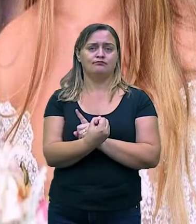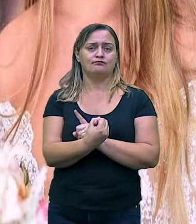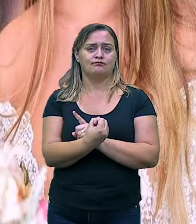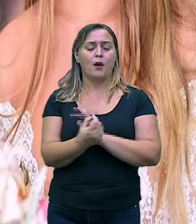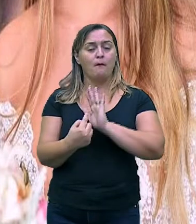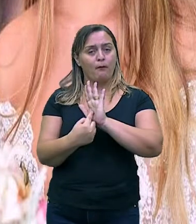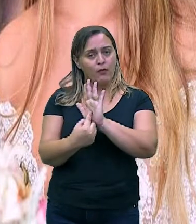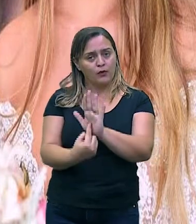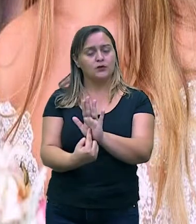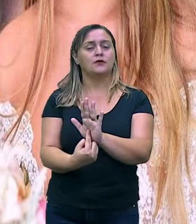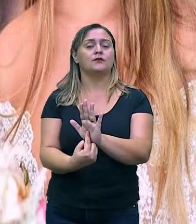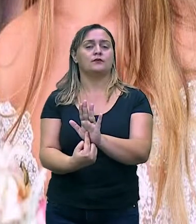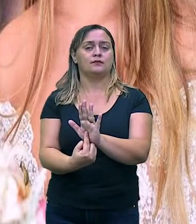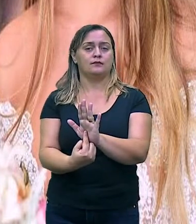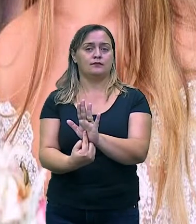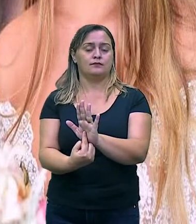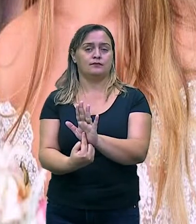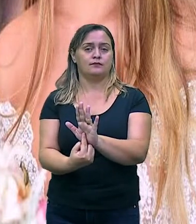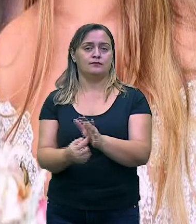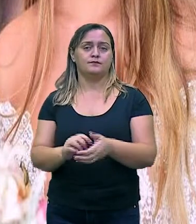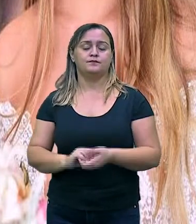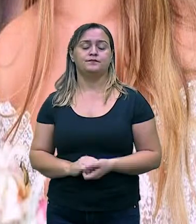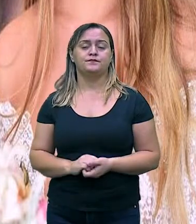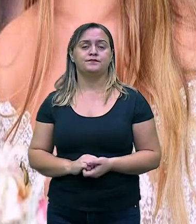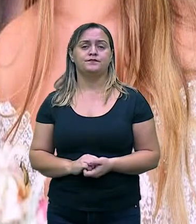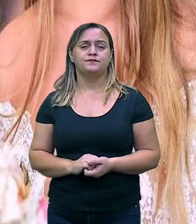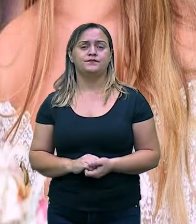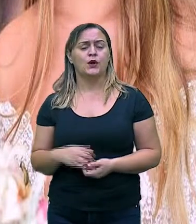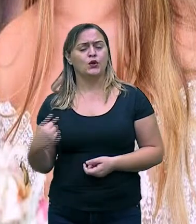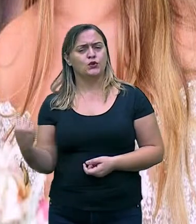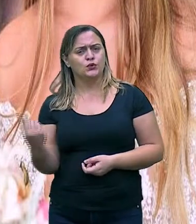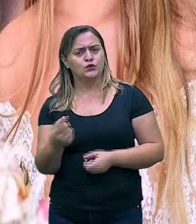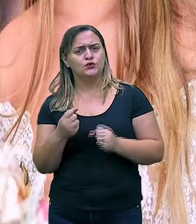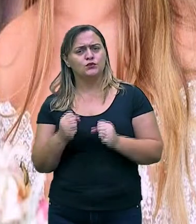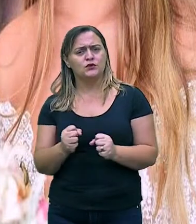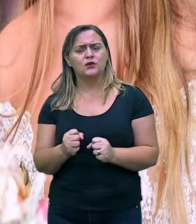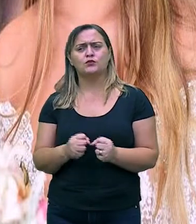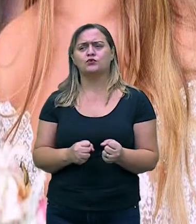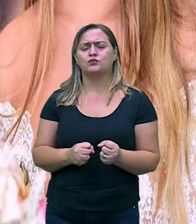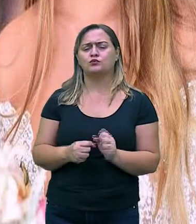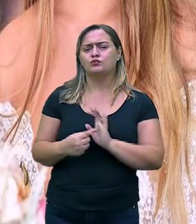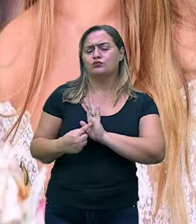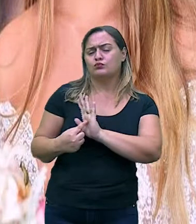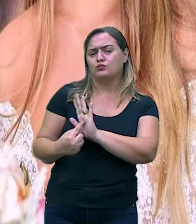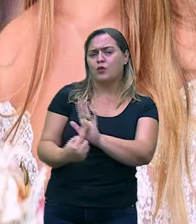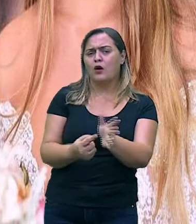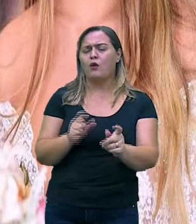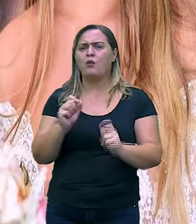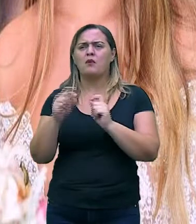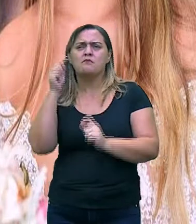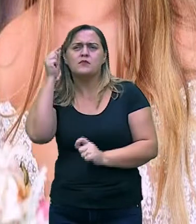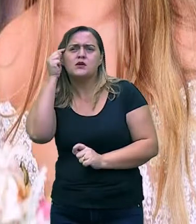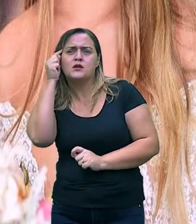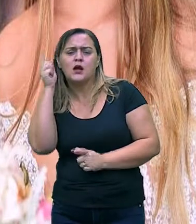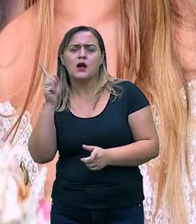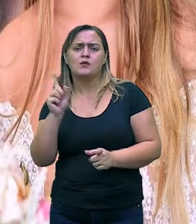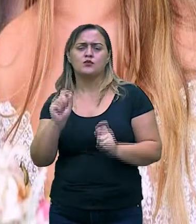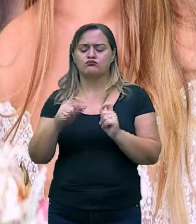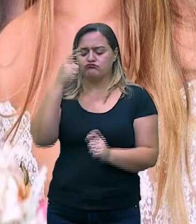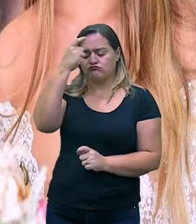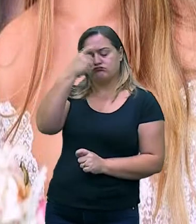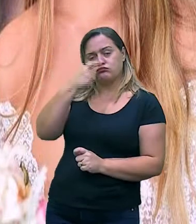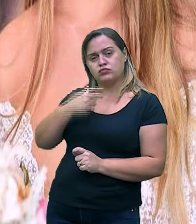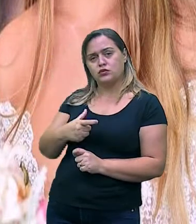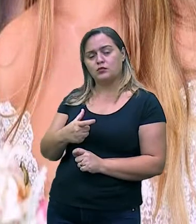Né? Nós podemos expressar que somos ou que pensamos, mesmo da forma da gente se vestir,